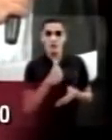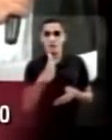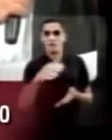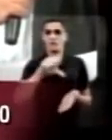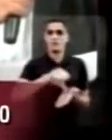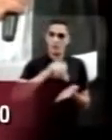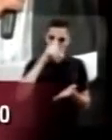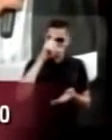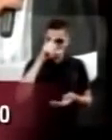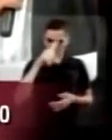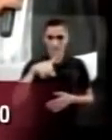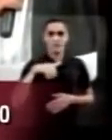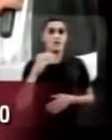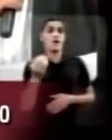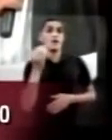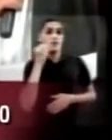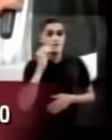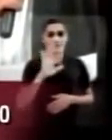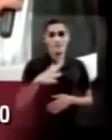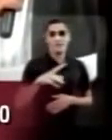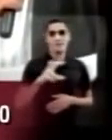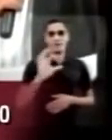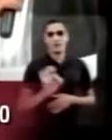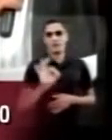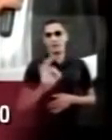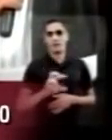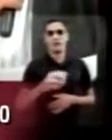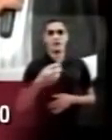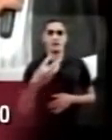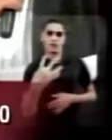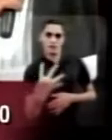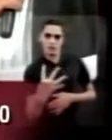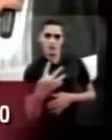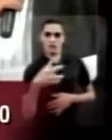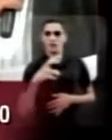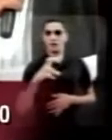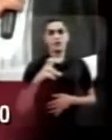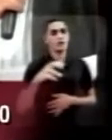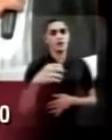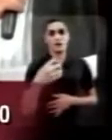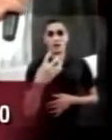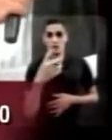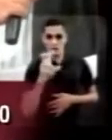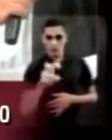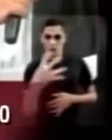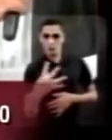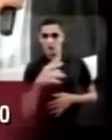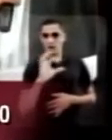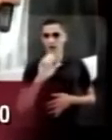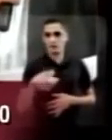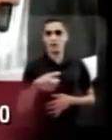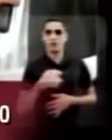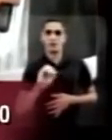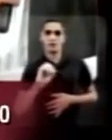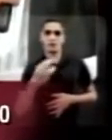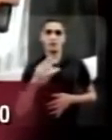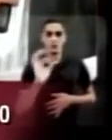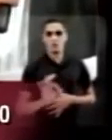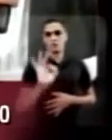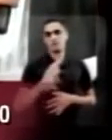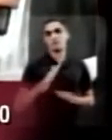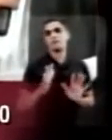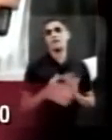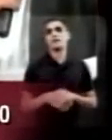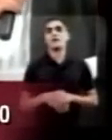54%. Dos casos leves que chegam normalmente nas unidades respiratórias, nós estamos com uma taxa